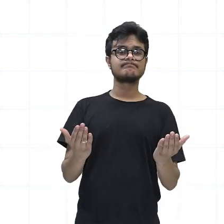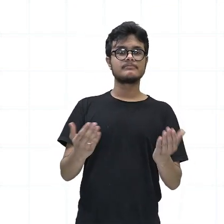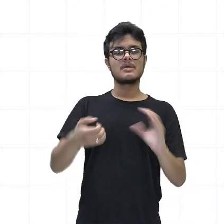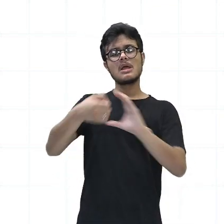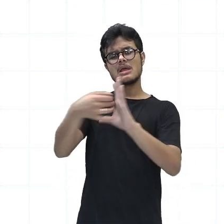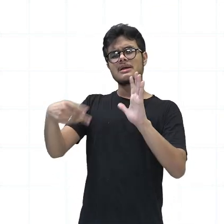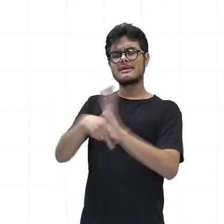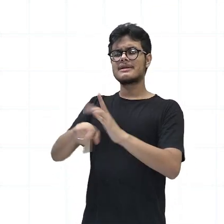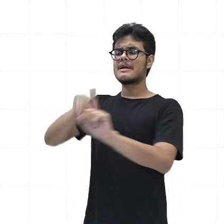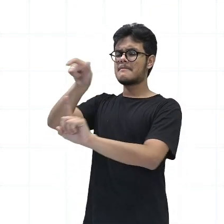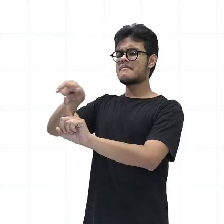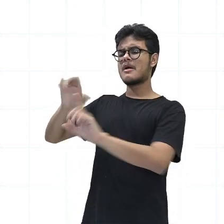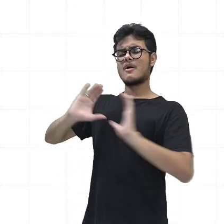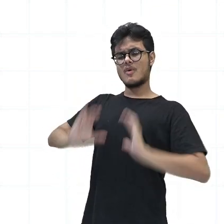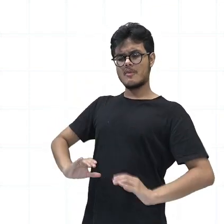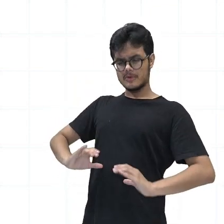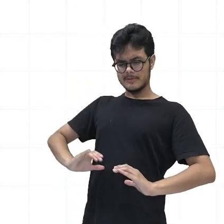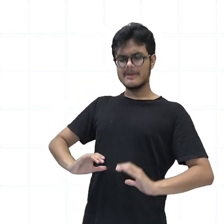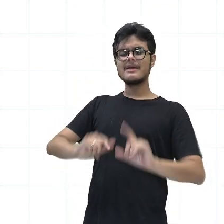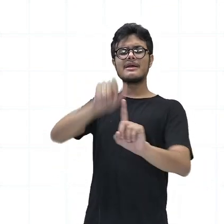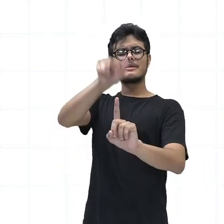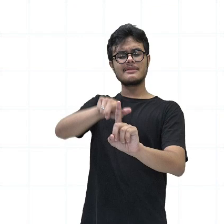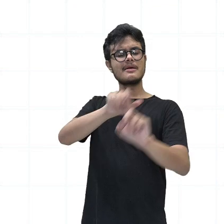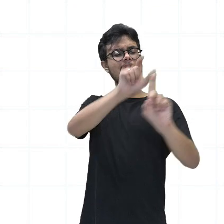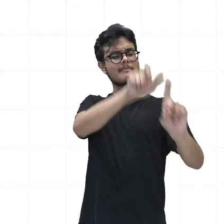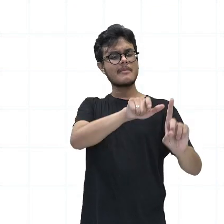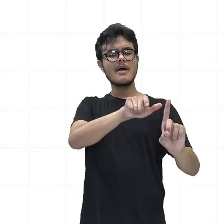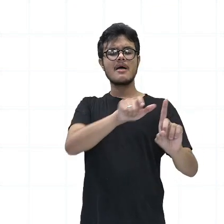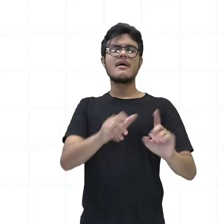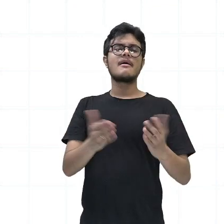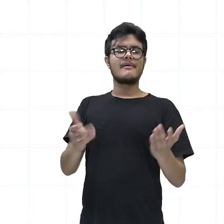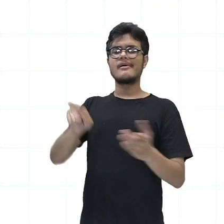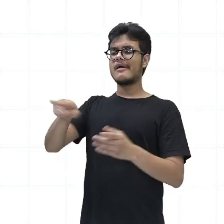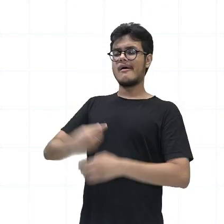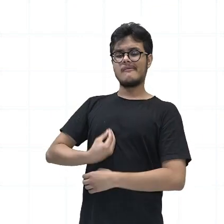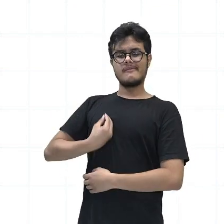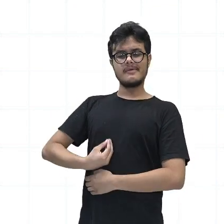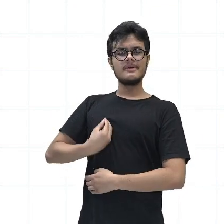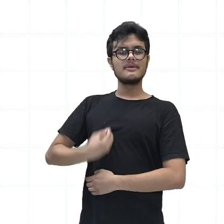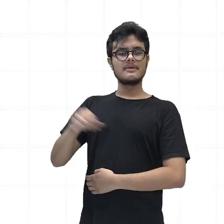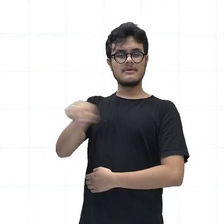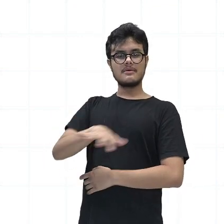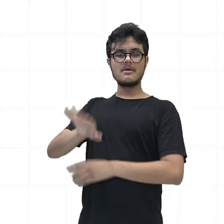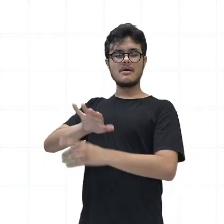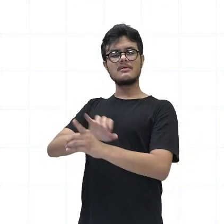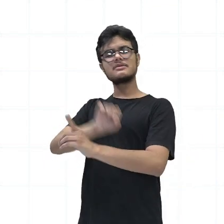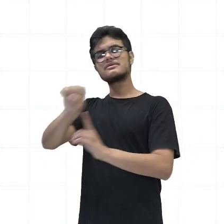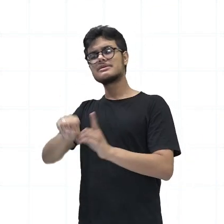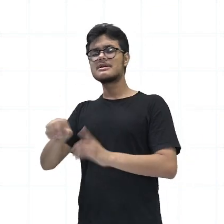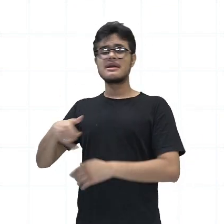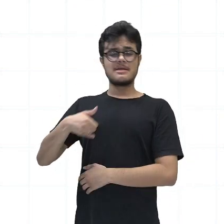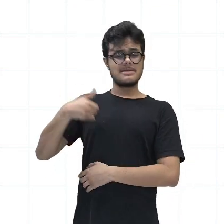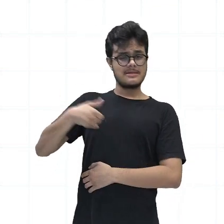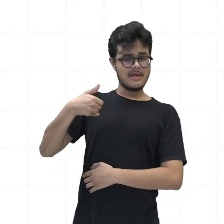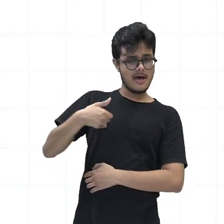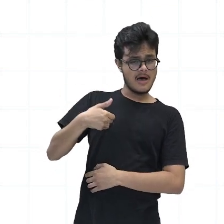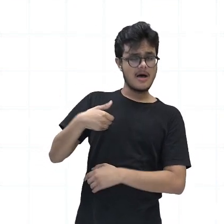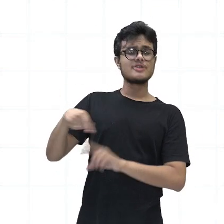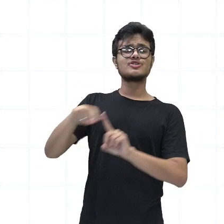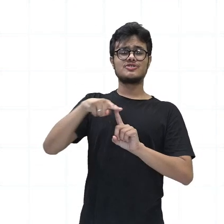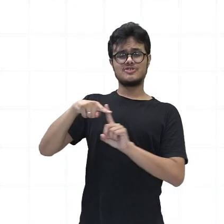seus traços de personalidades, papéis sociais ou históricos, idade, gênero,